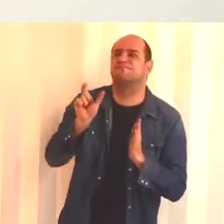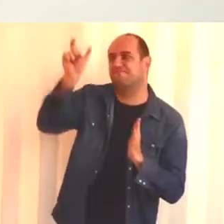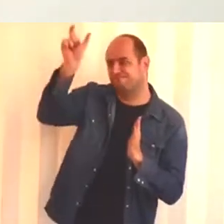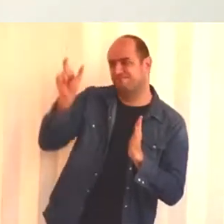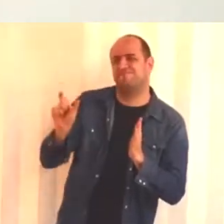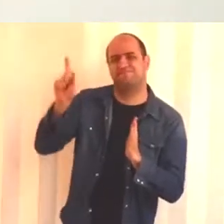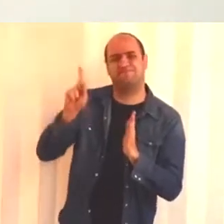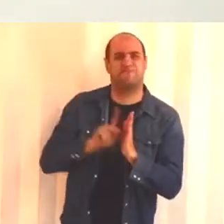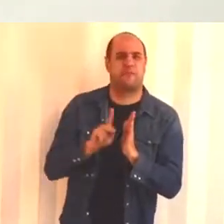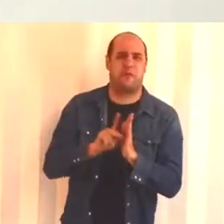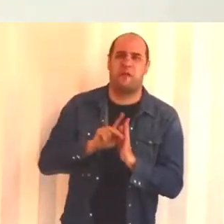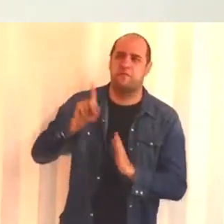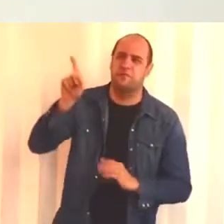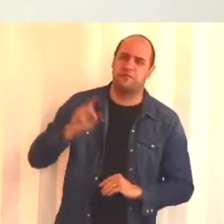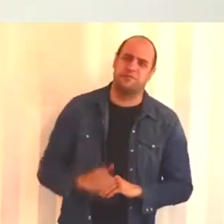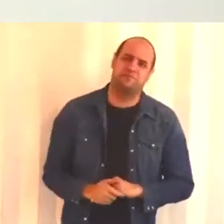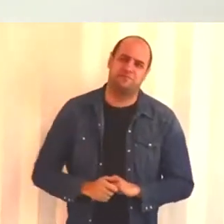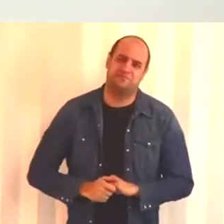mesmo.